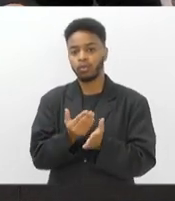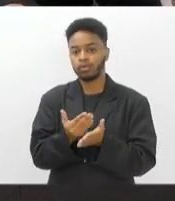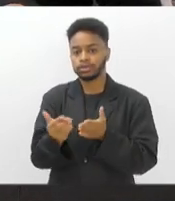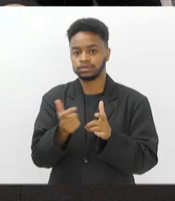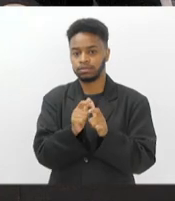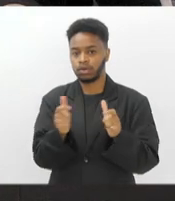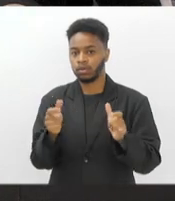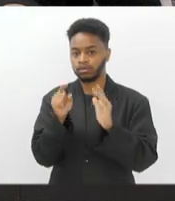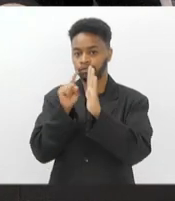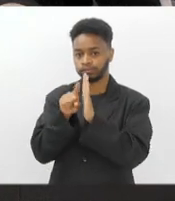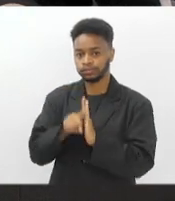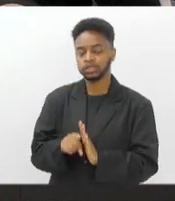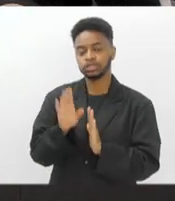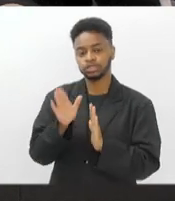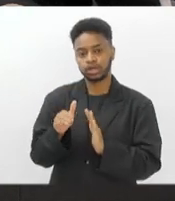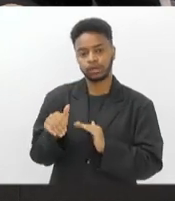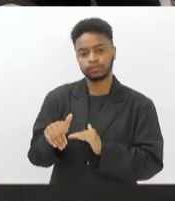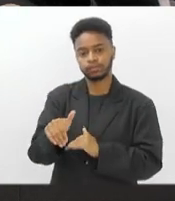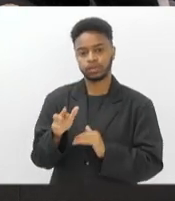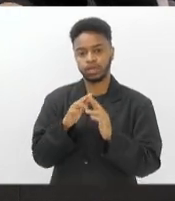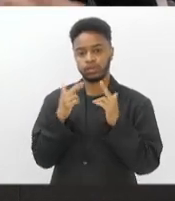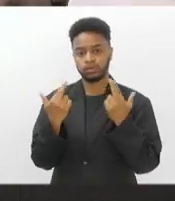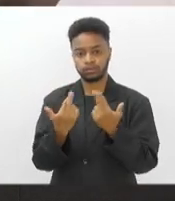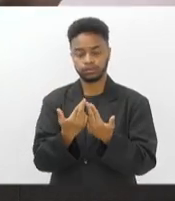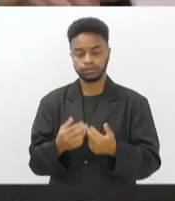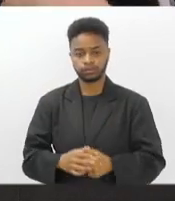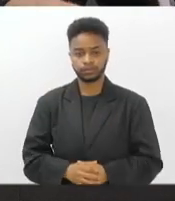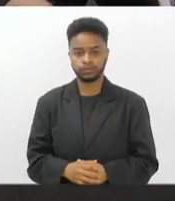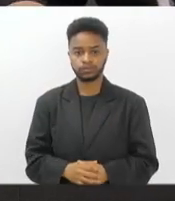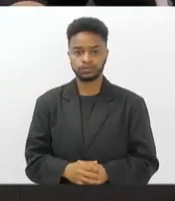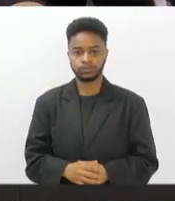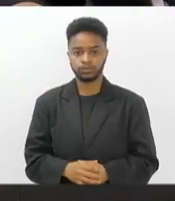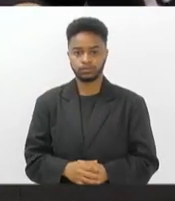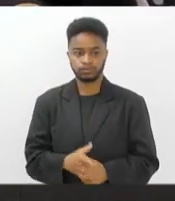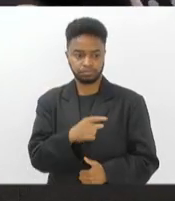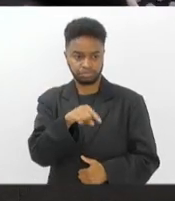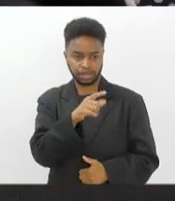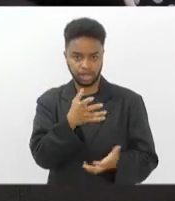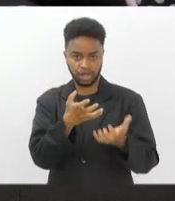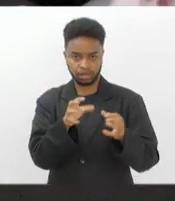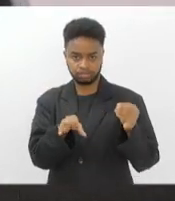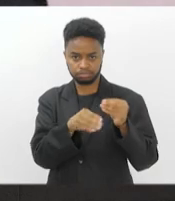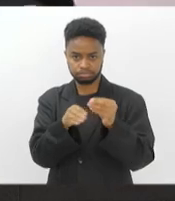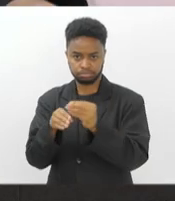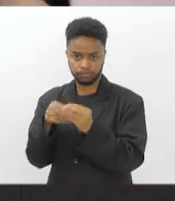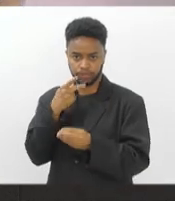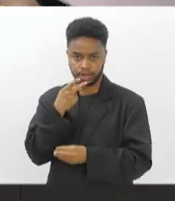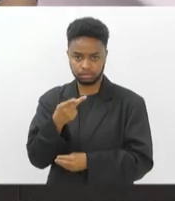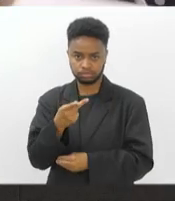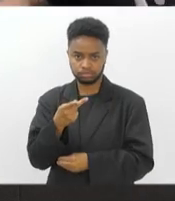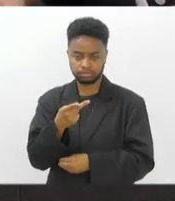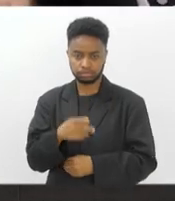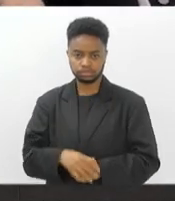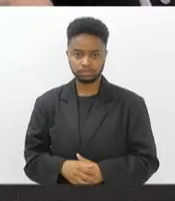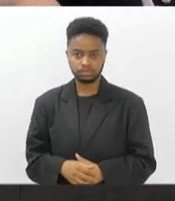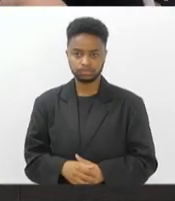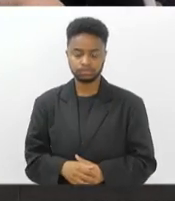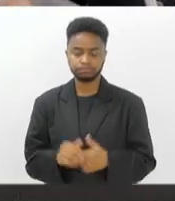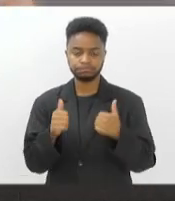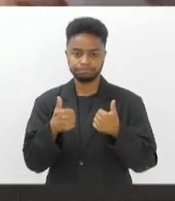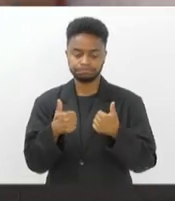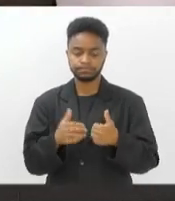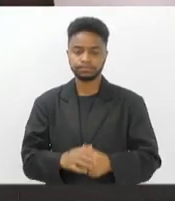deles já na próxima reunião alguém mais quer fazer uso da palavra muito